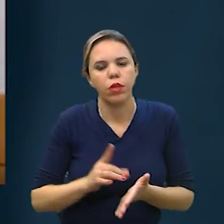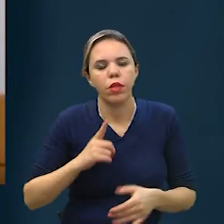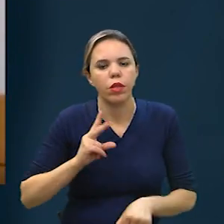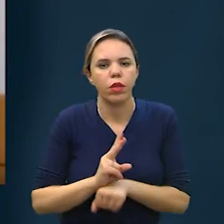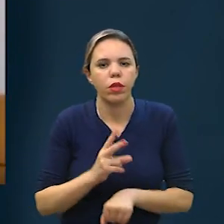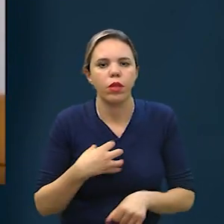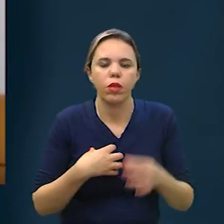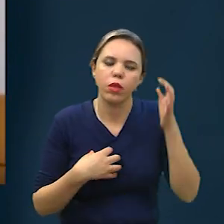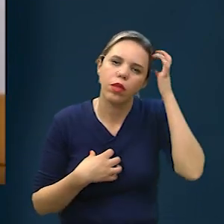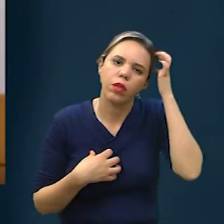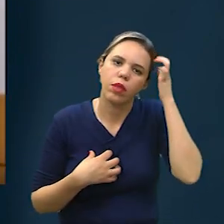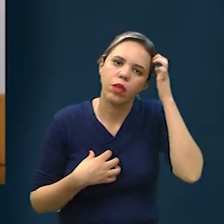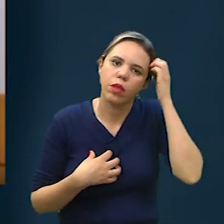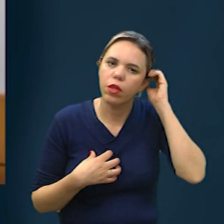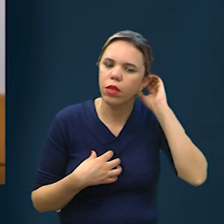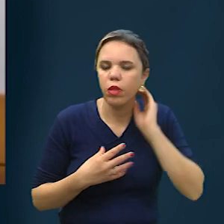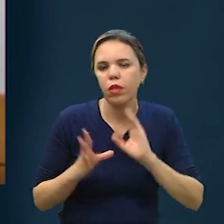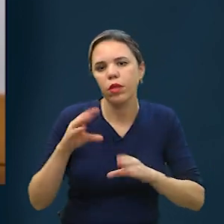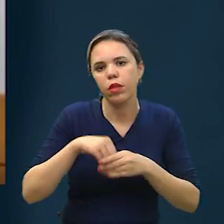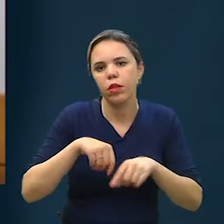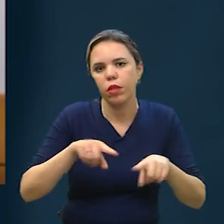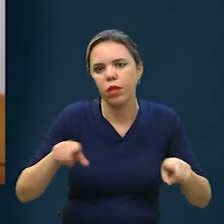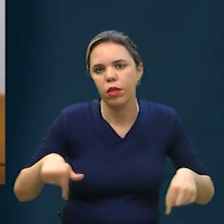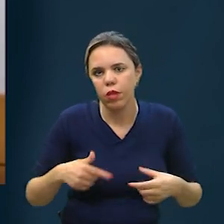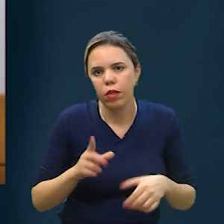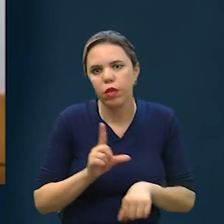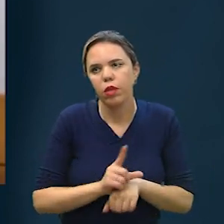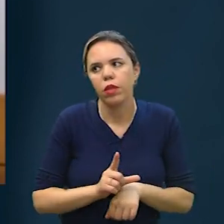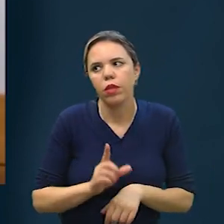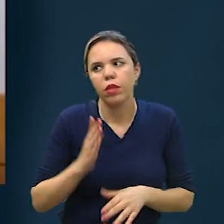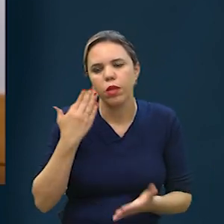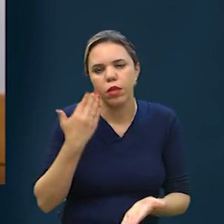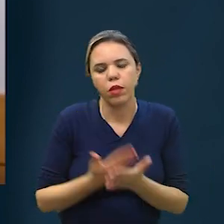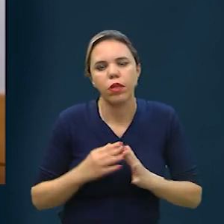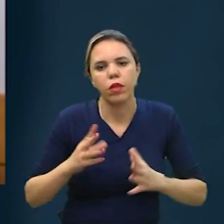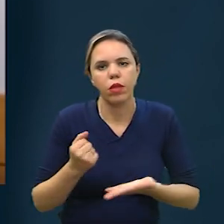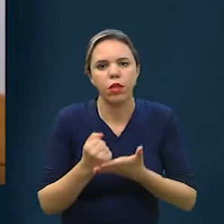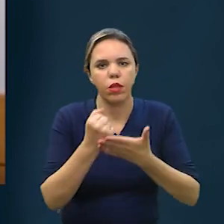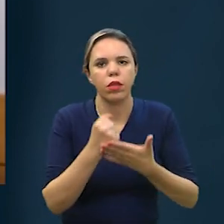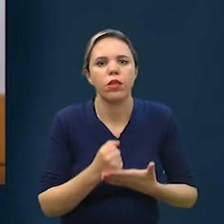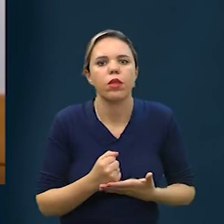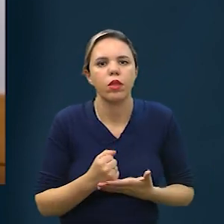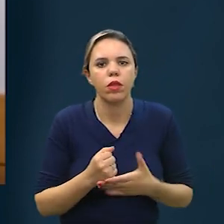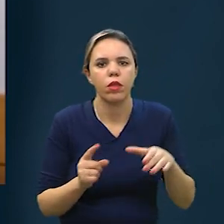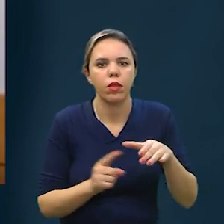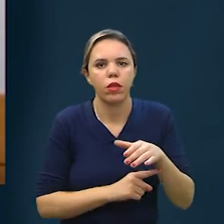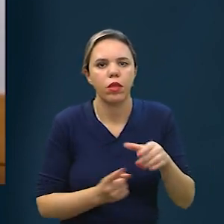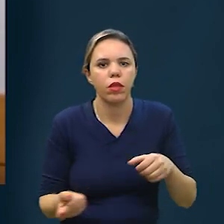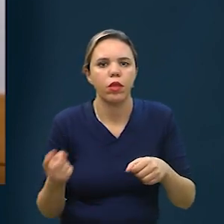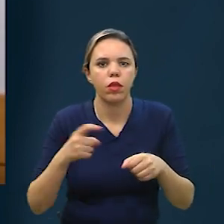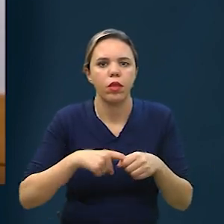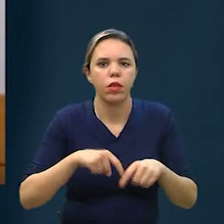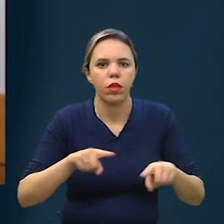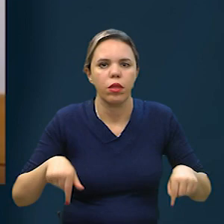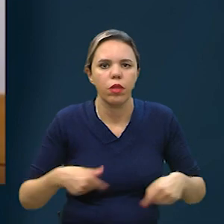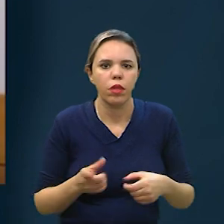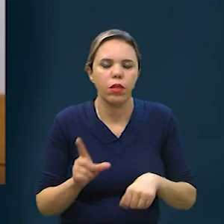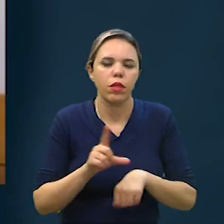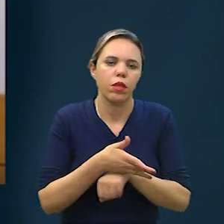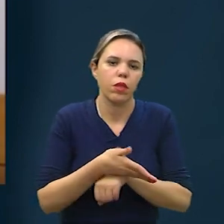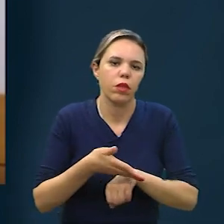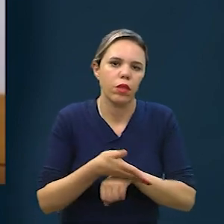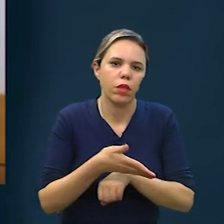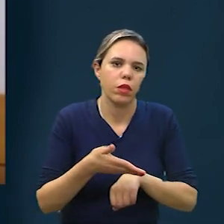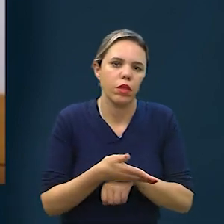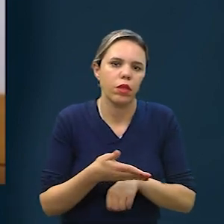realmente ela se sinta protegida ali dentro do salão. Creio que tudo isso também nos ajudou a cliente a voltar para o salão, né?